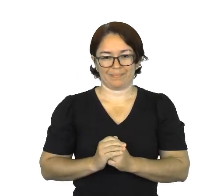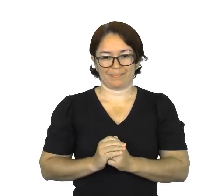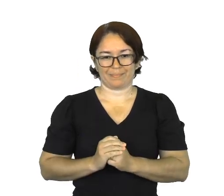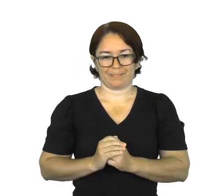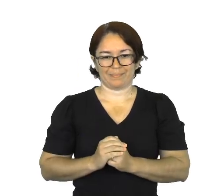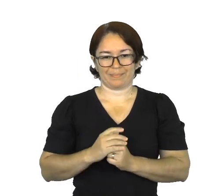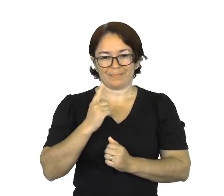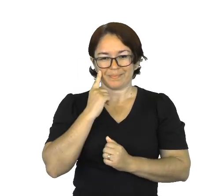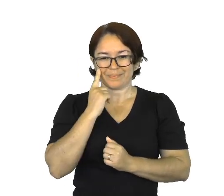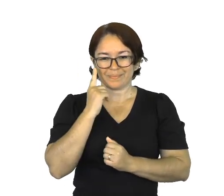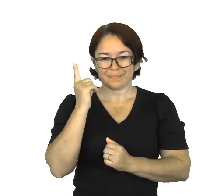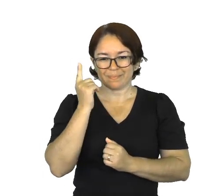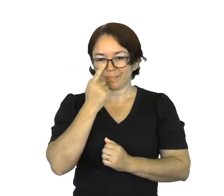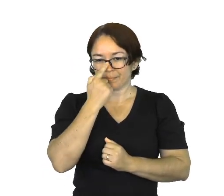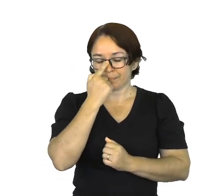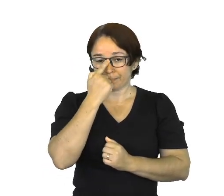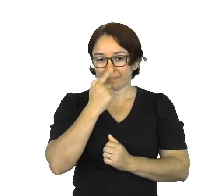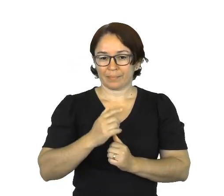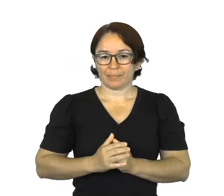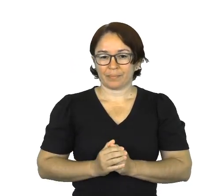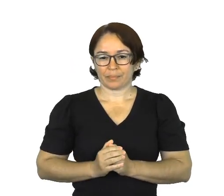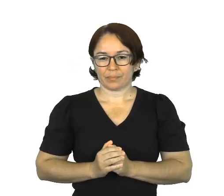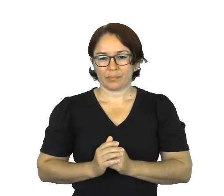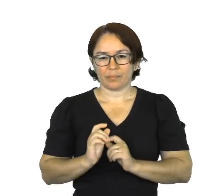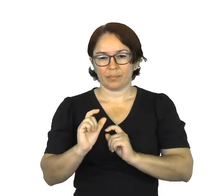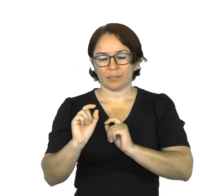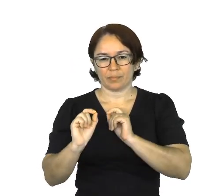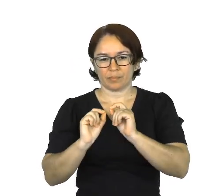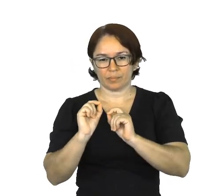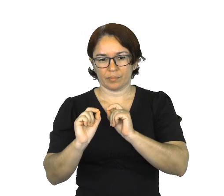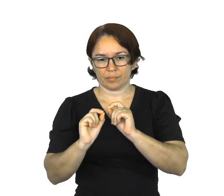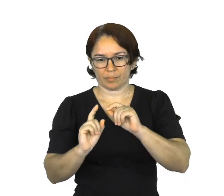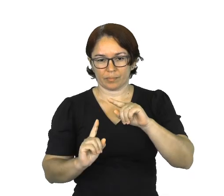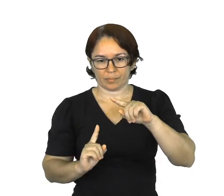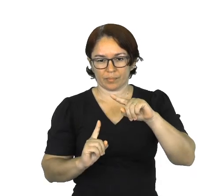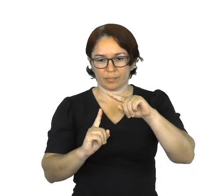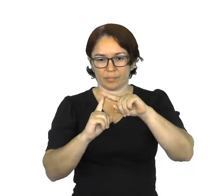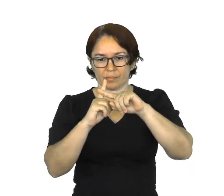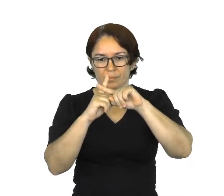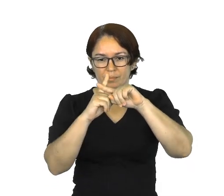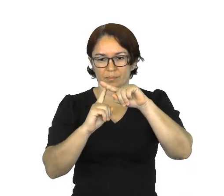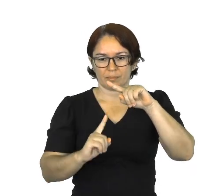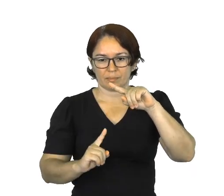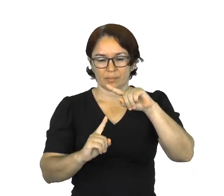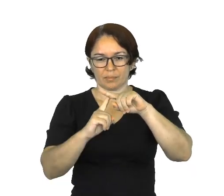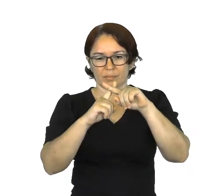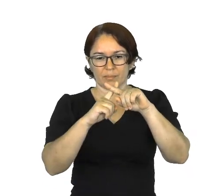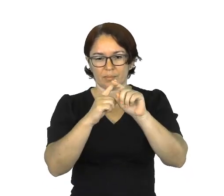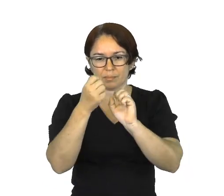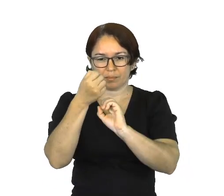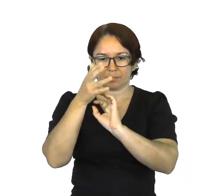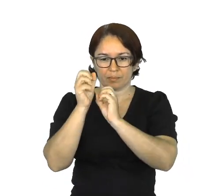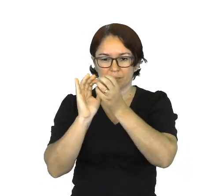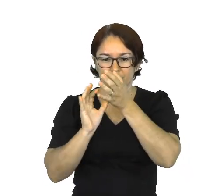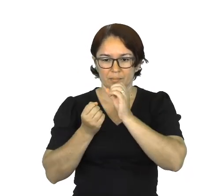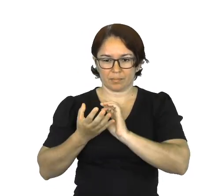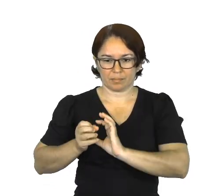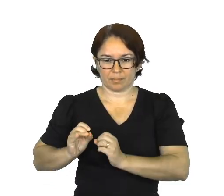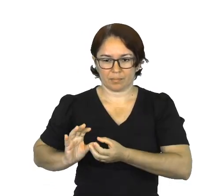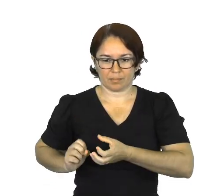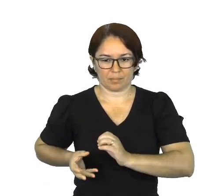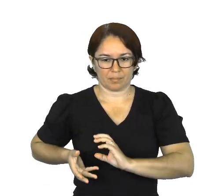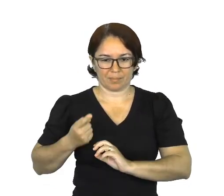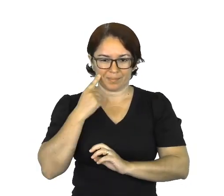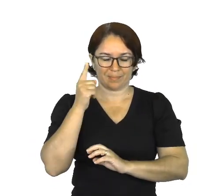onda eletromagnética são ondas que não têm necessidade de um meio para se propagar. São formadas pela oscilação de